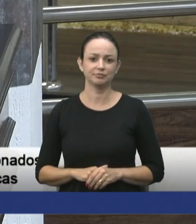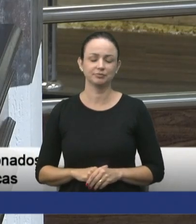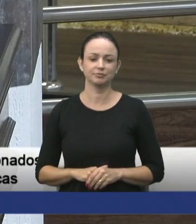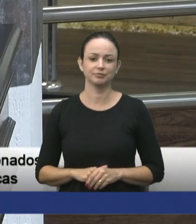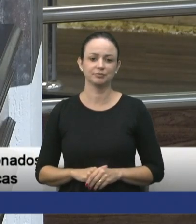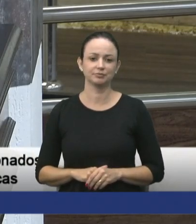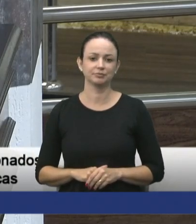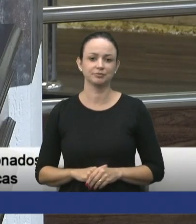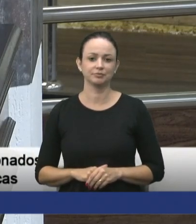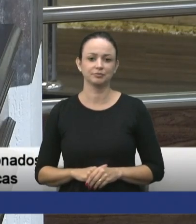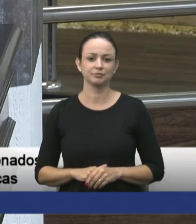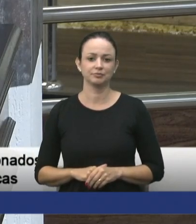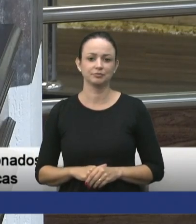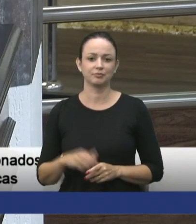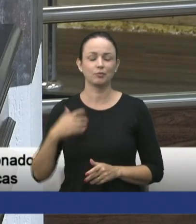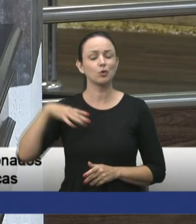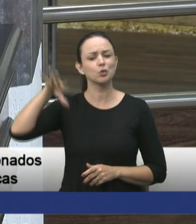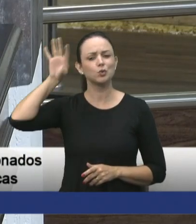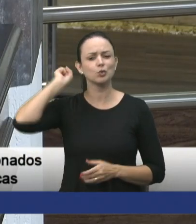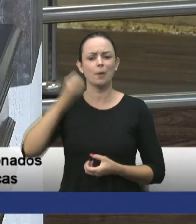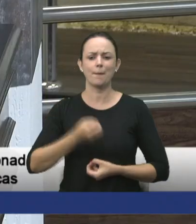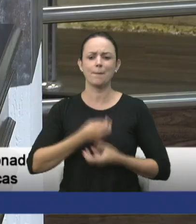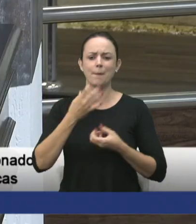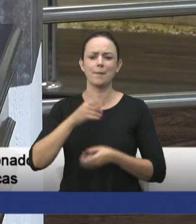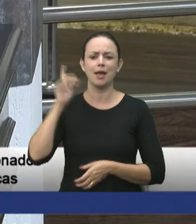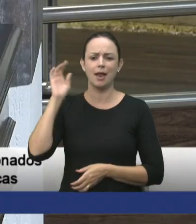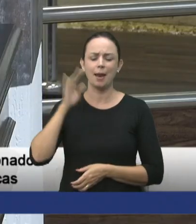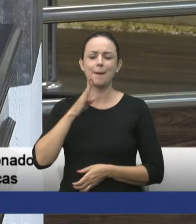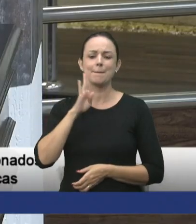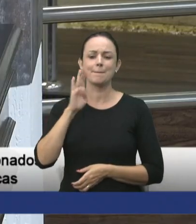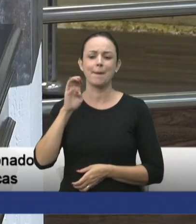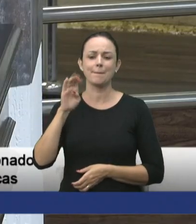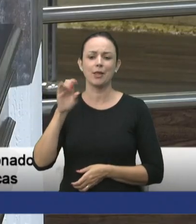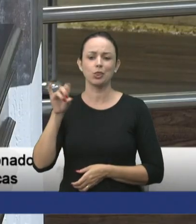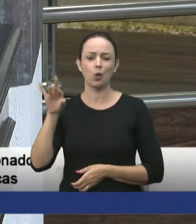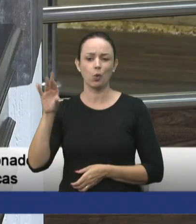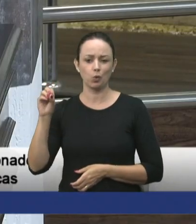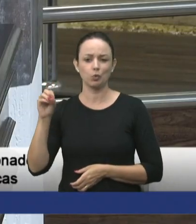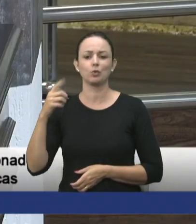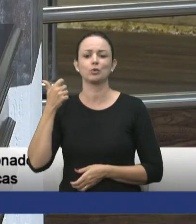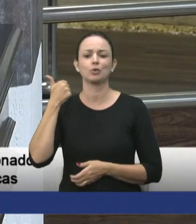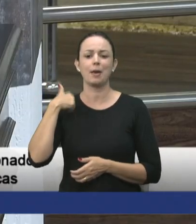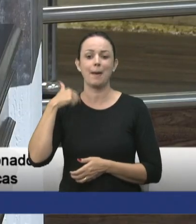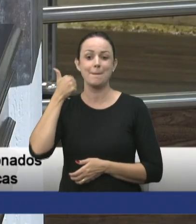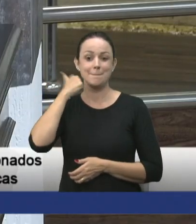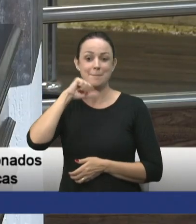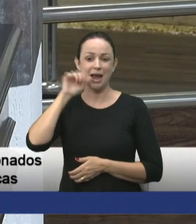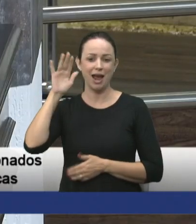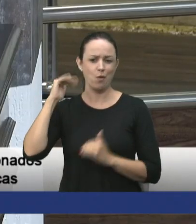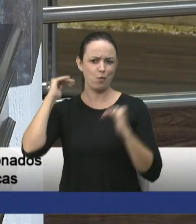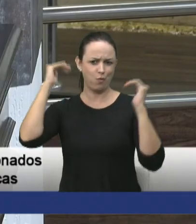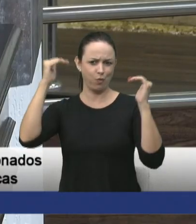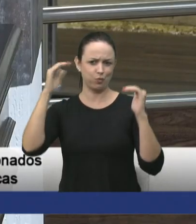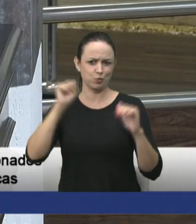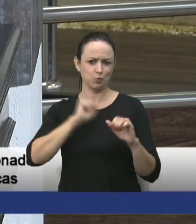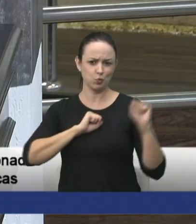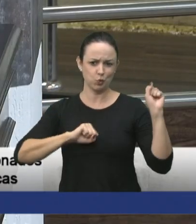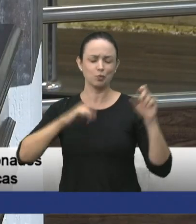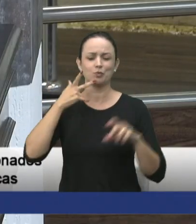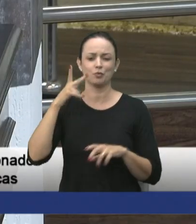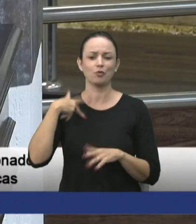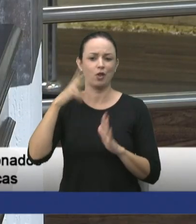Eu escutei esse poema lá em Bebedouro, lá das minhas supermães, e eu sempre gosto de ler para